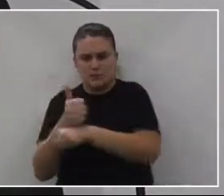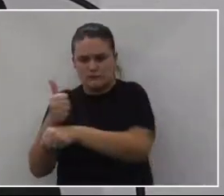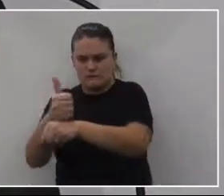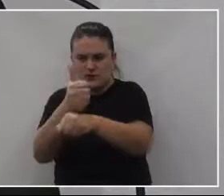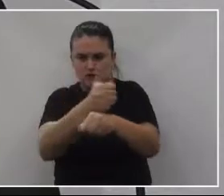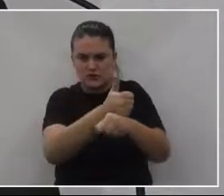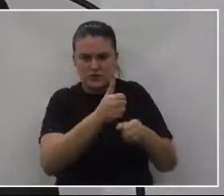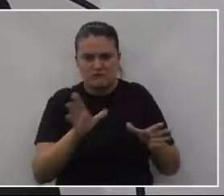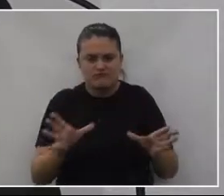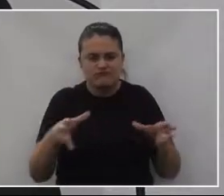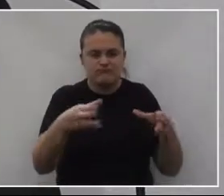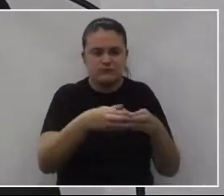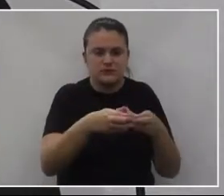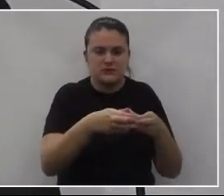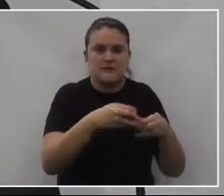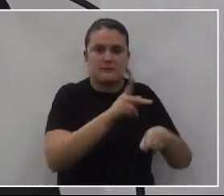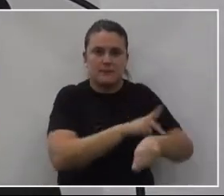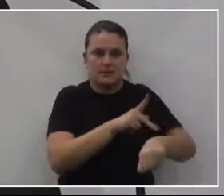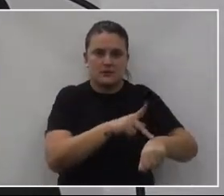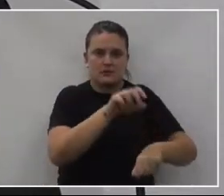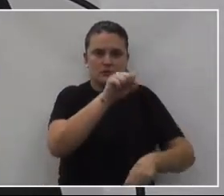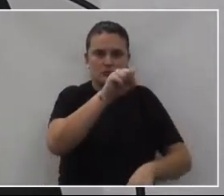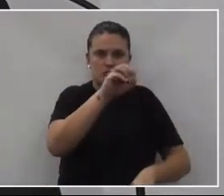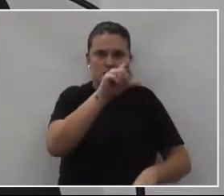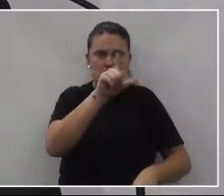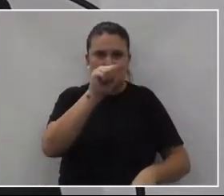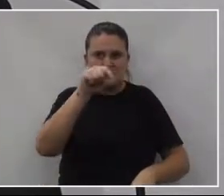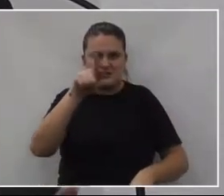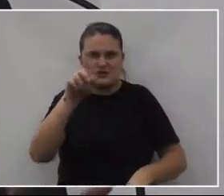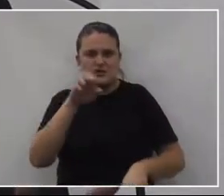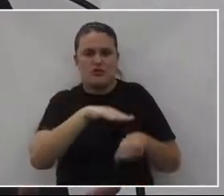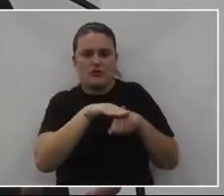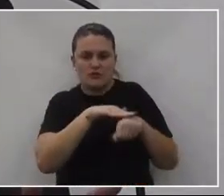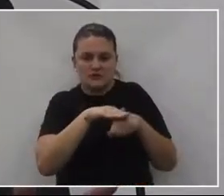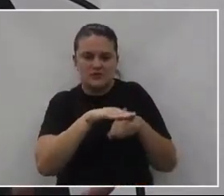vai conversar com eles, o Fórum, o Ministério Público, a patrulha escolar,